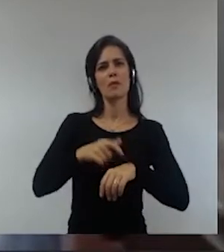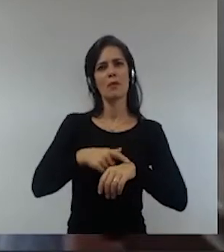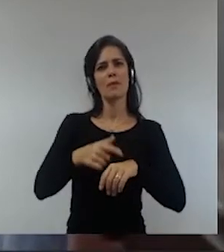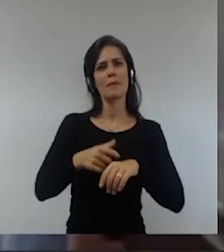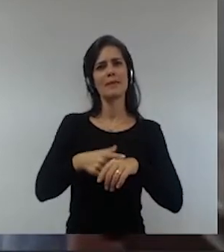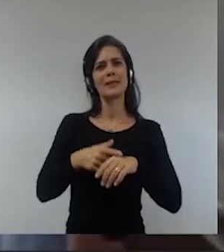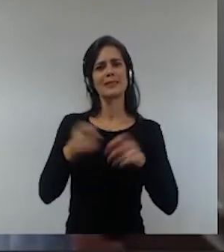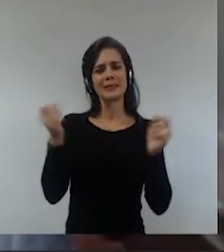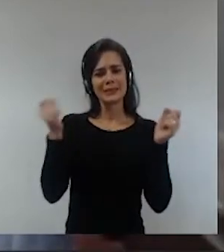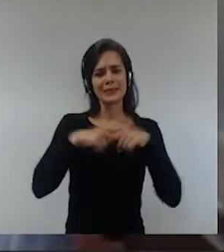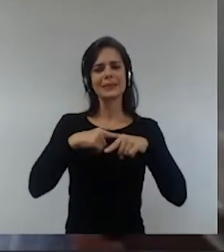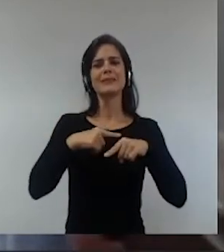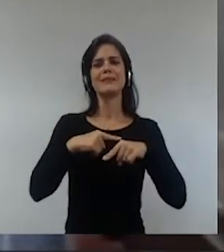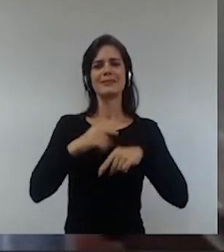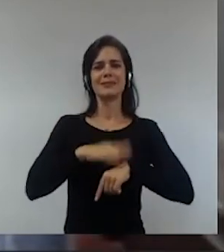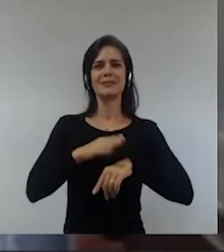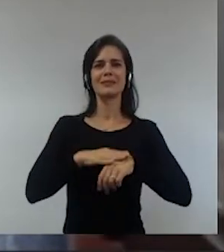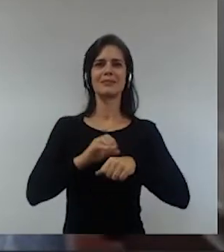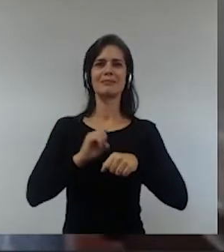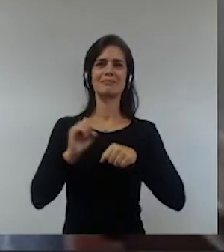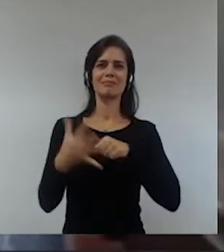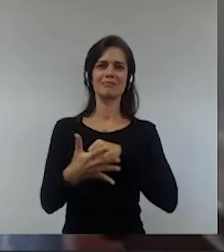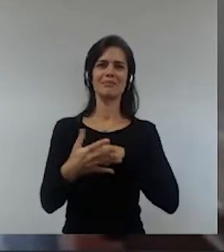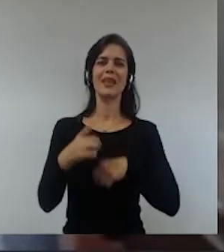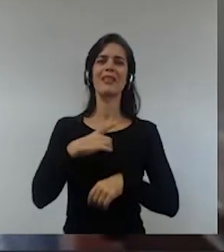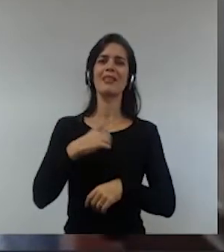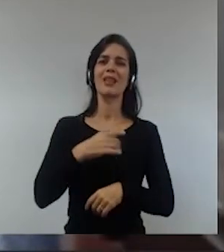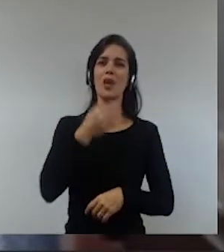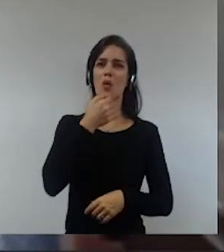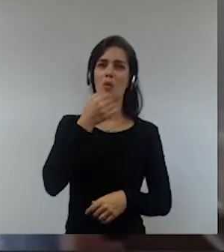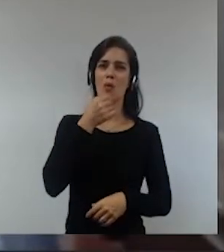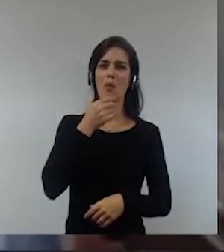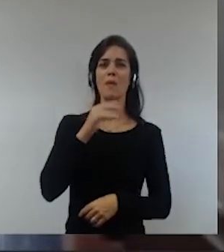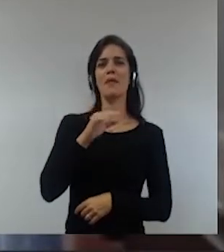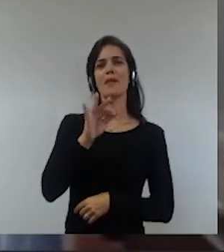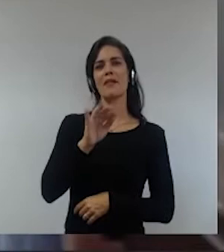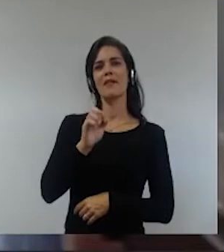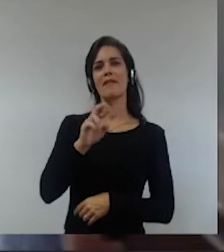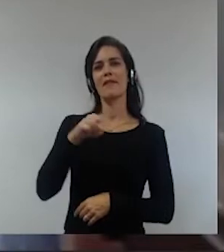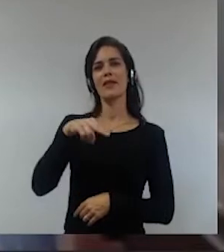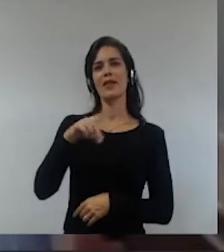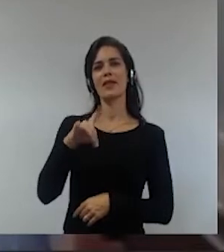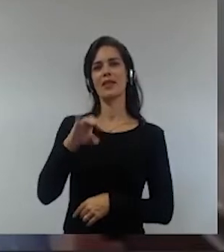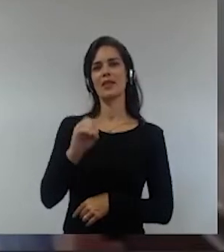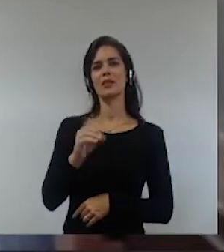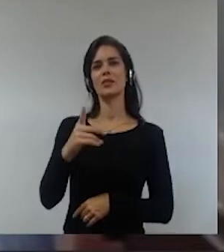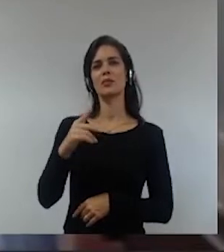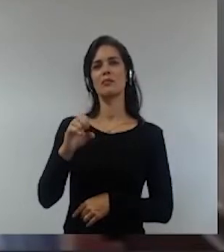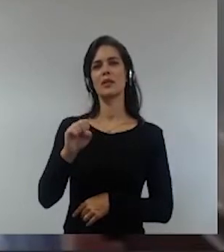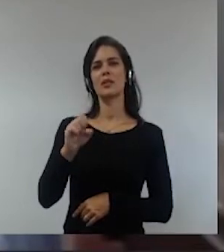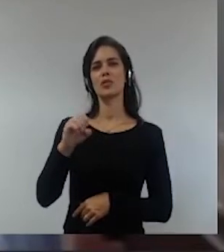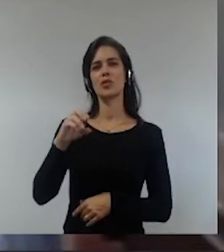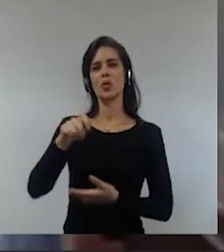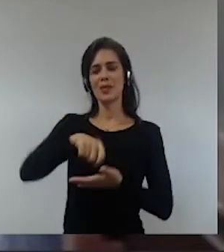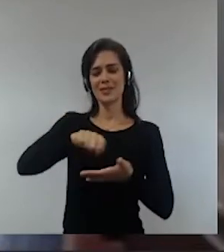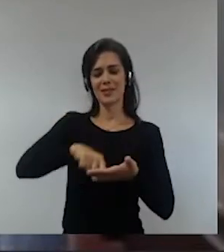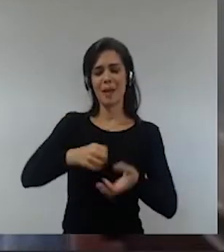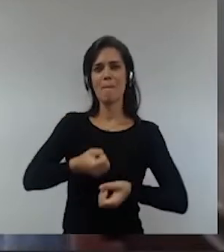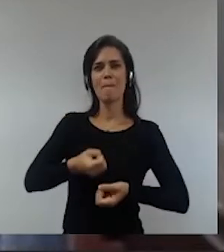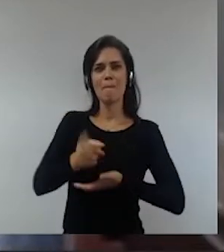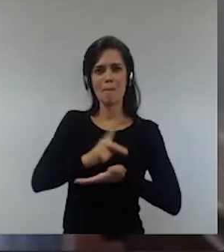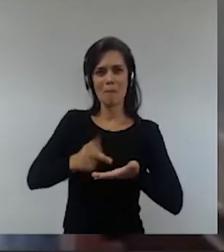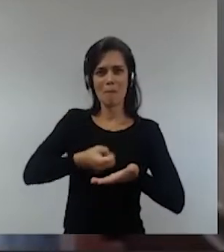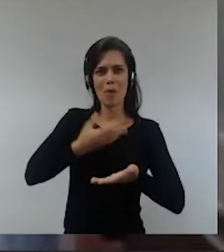crise, existe uma frase genial do poeta português Fernando Pessoa, que resume muito bem o que nós estamos vivendo. Dizia Pessoa que